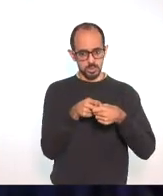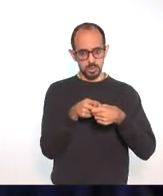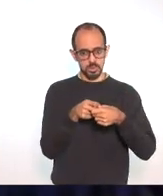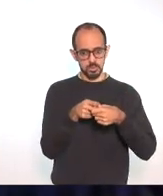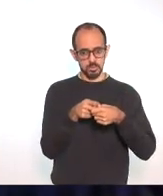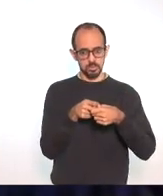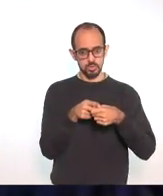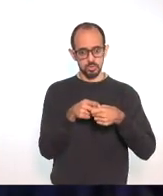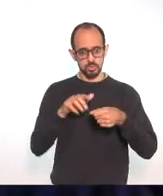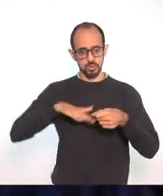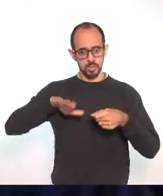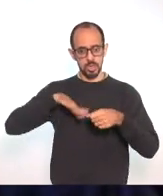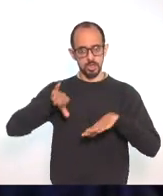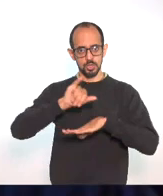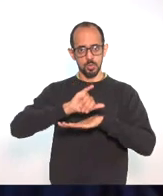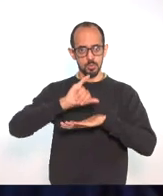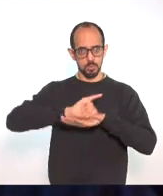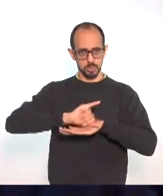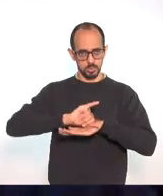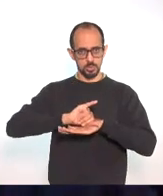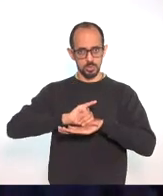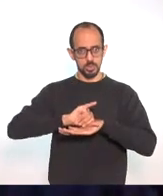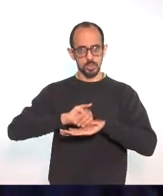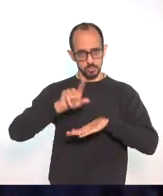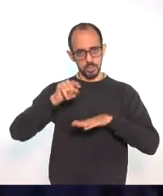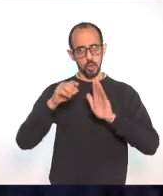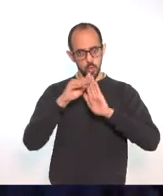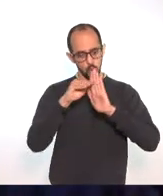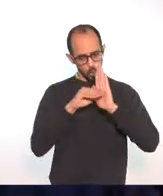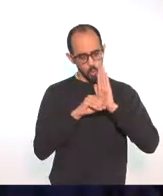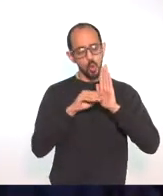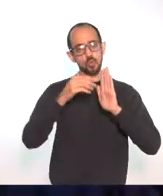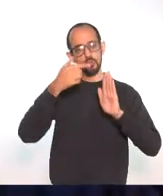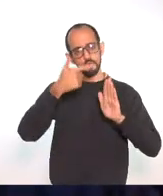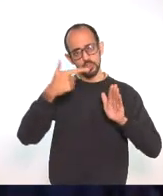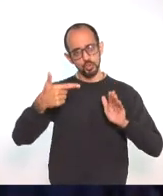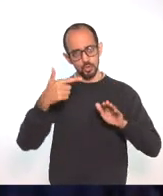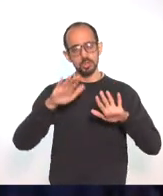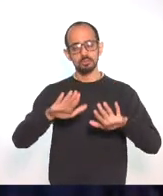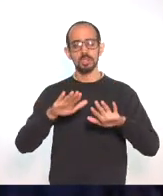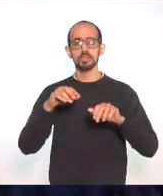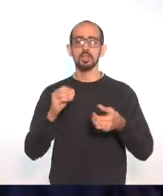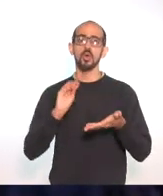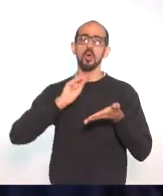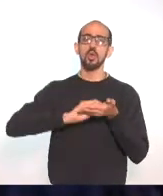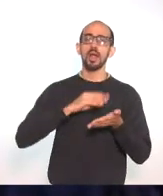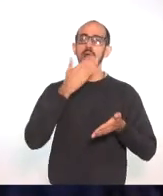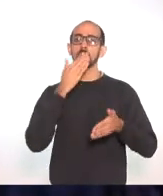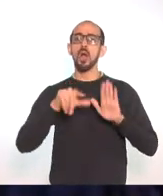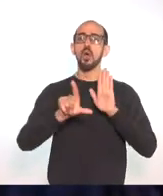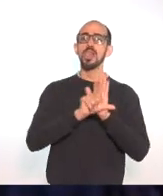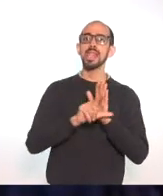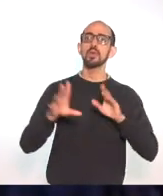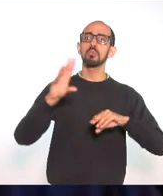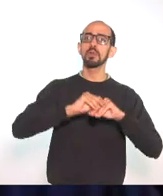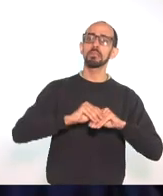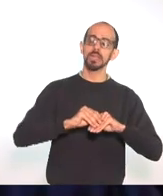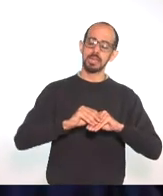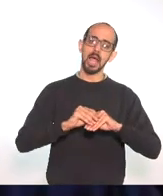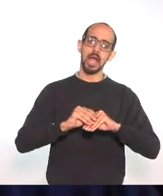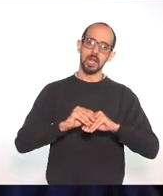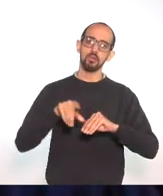cortei você listou 22 para que não paire dúvidas botar em que lei complementar